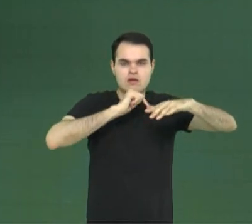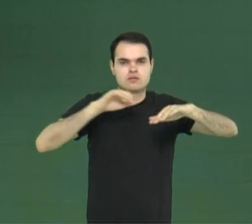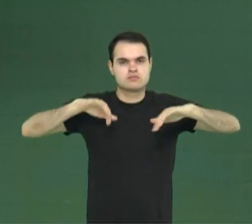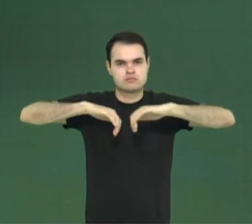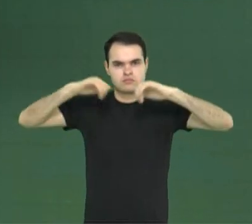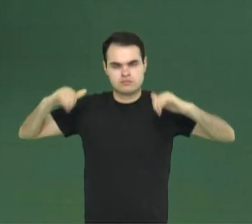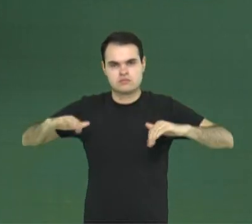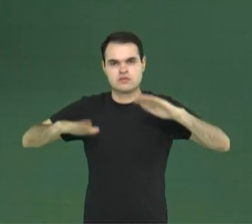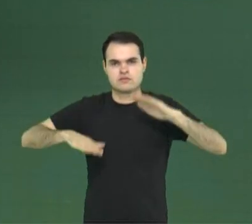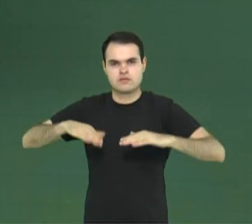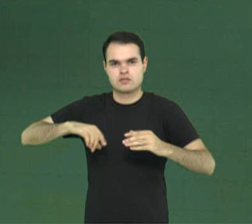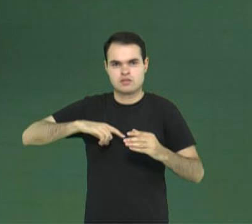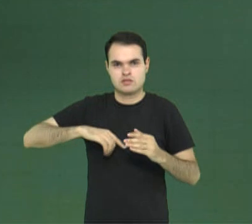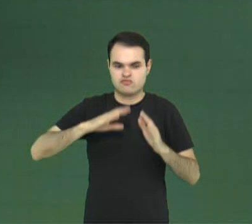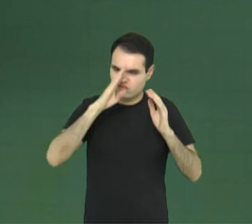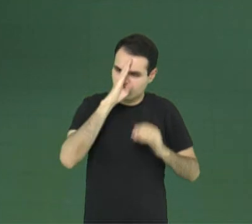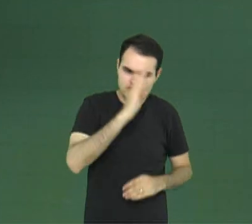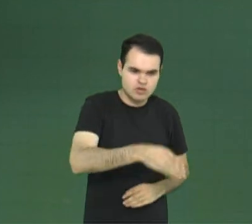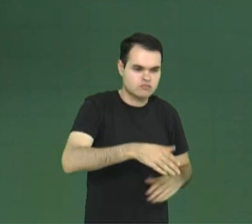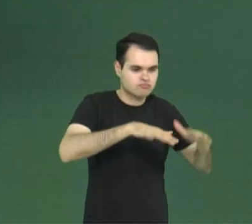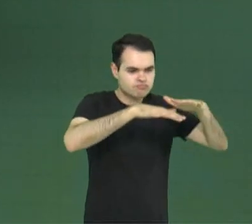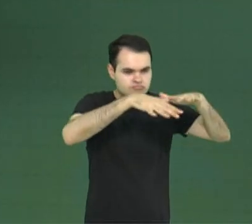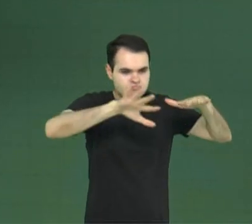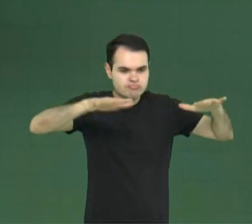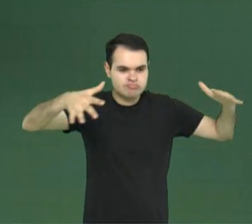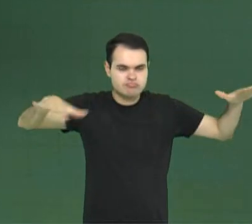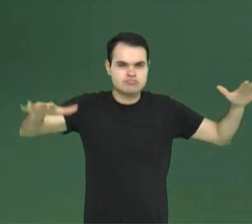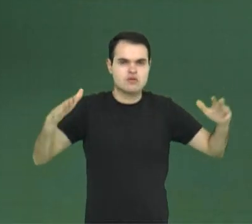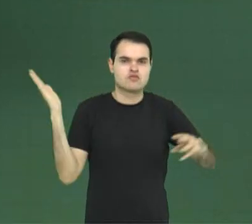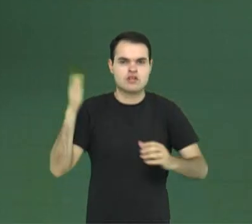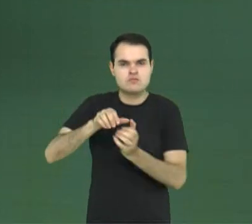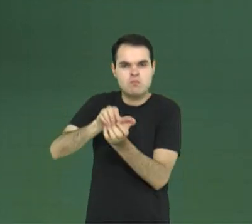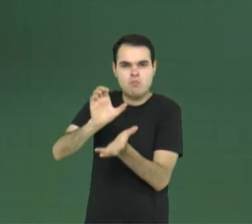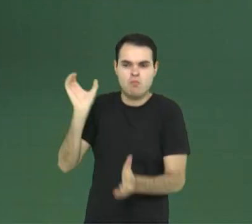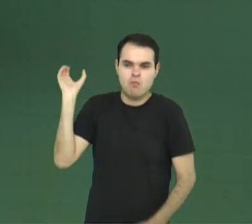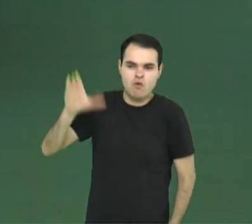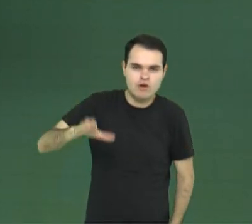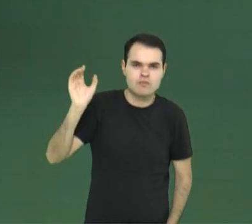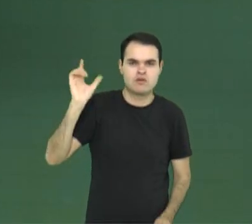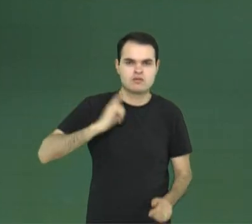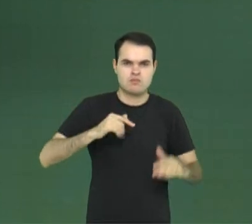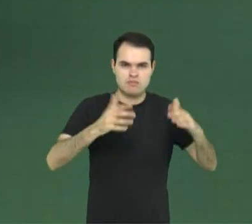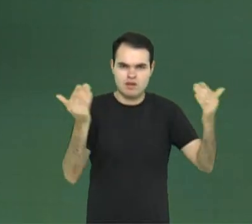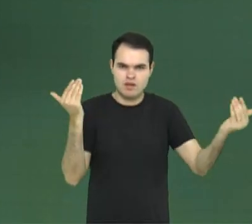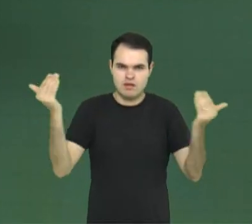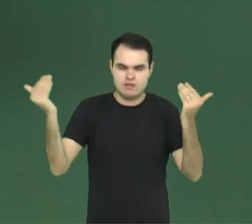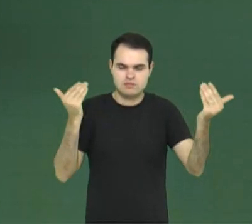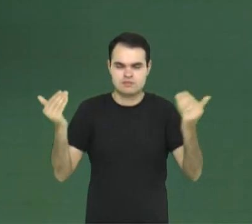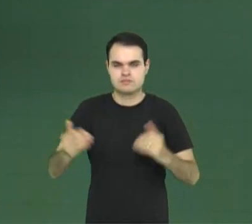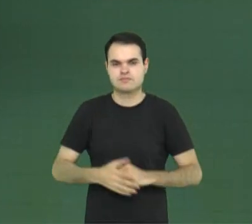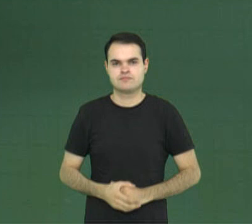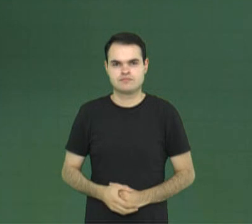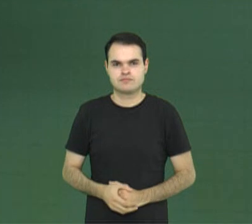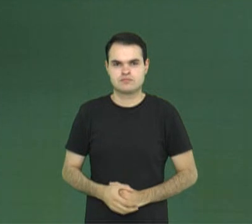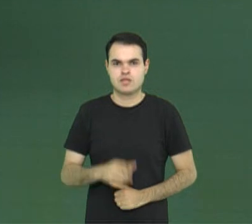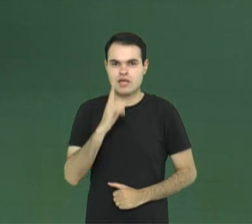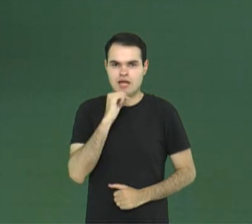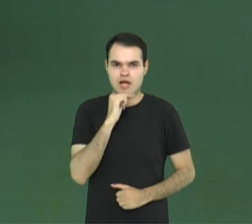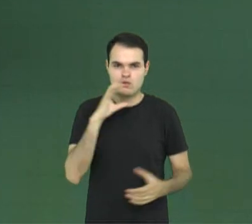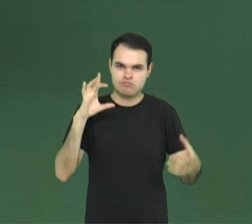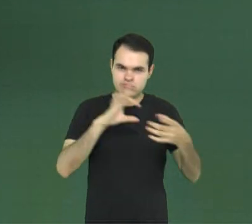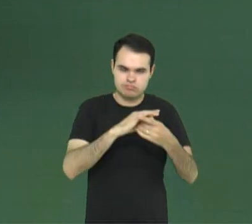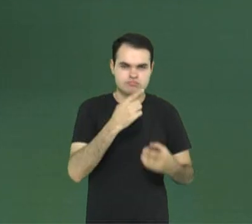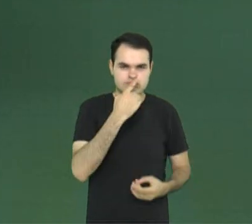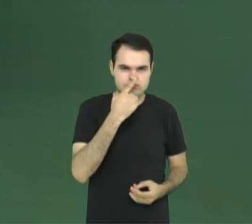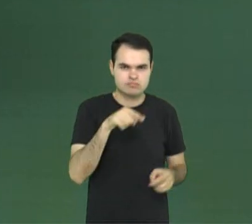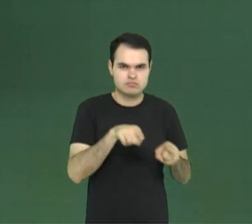nitrogenada, já é dissolvida na água que o circunda aí. Tá? Então, eu trouxe alguns pokémons para a gente poder fazer essa relação. Então, aquáticos,